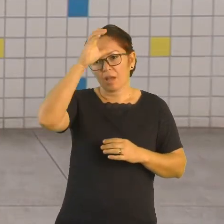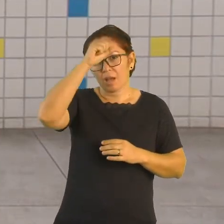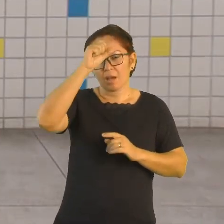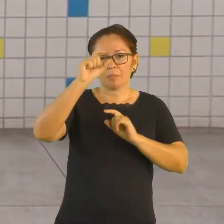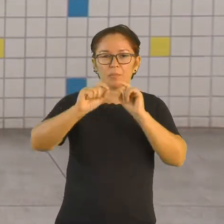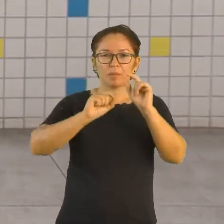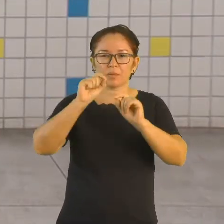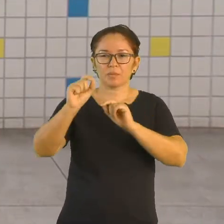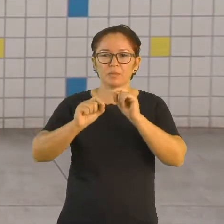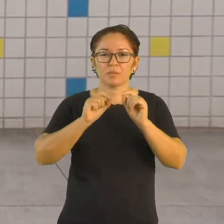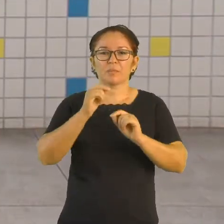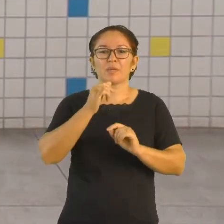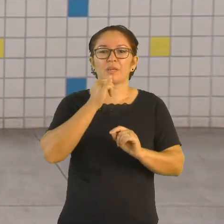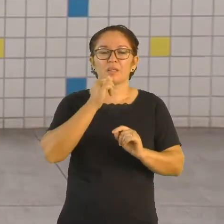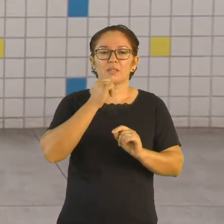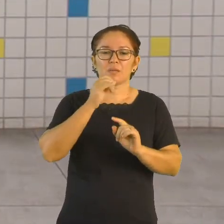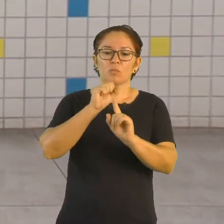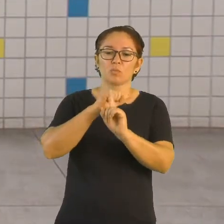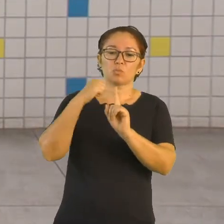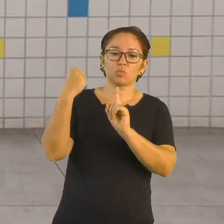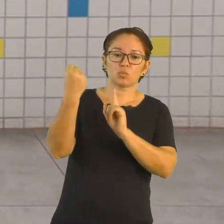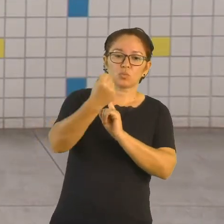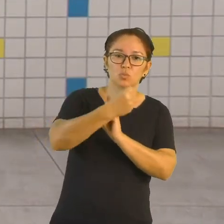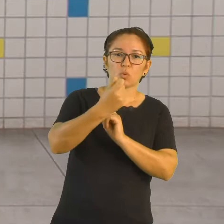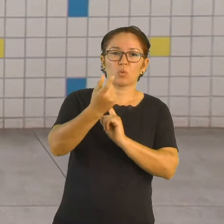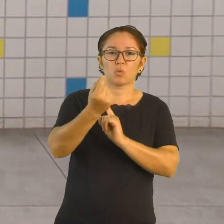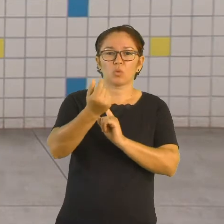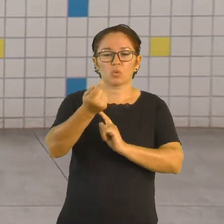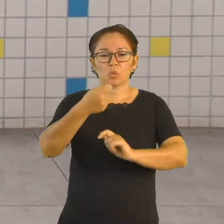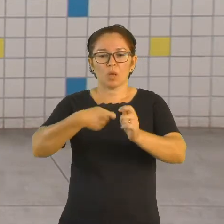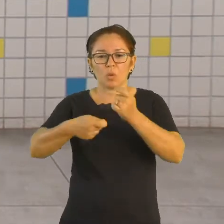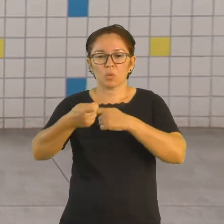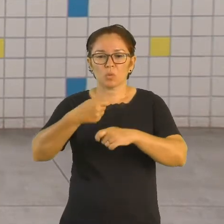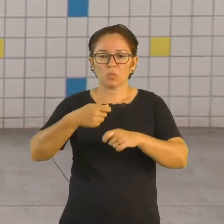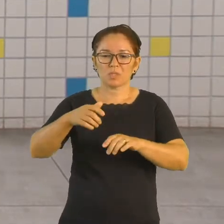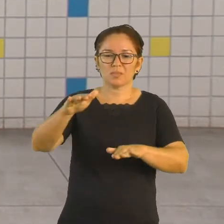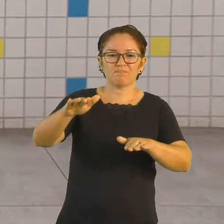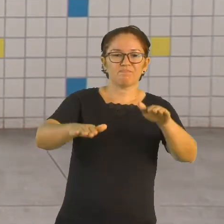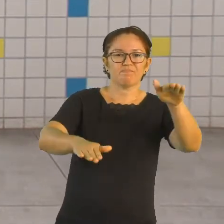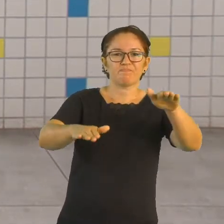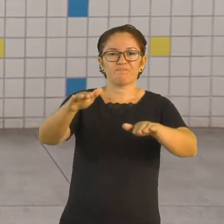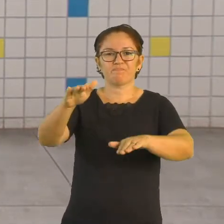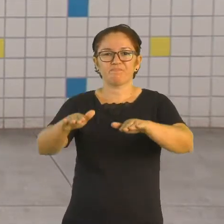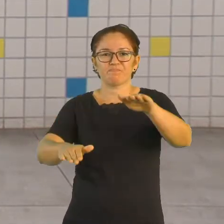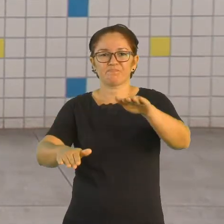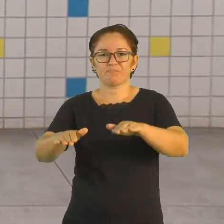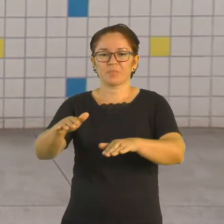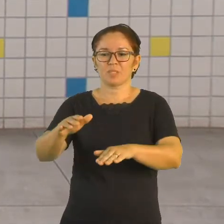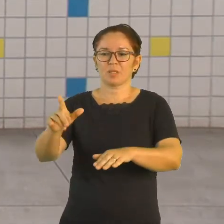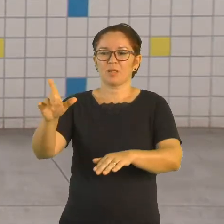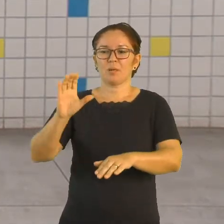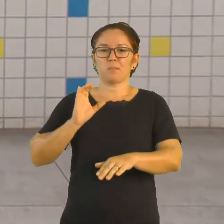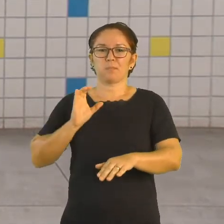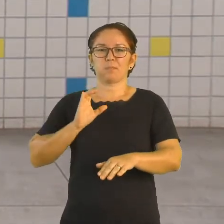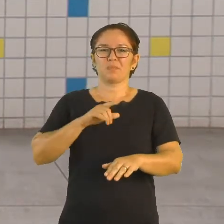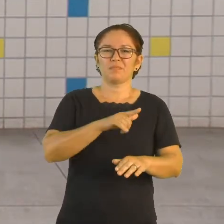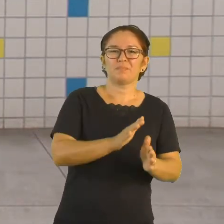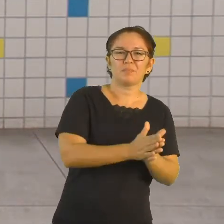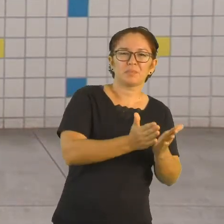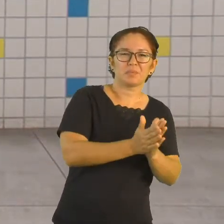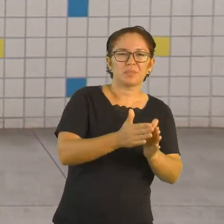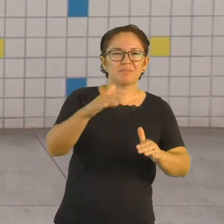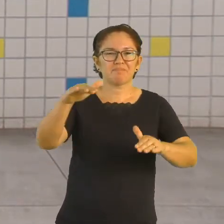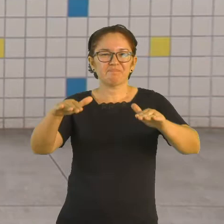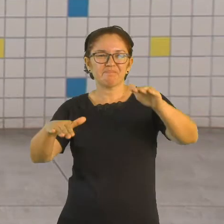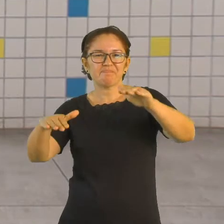desigualdade socioeconômica, que fazem referência às diferenças sociais e econômicas entre as pessoas.